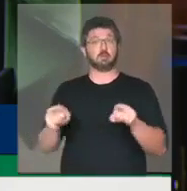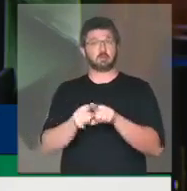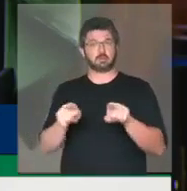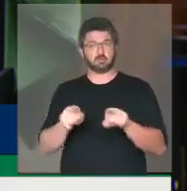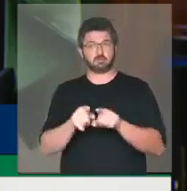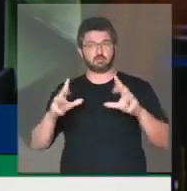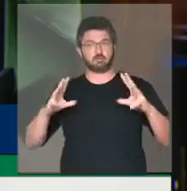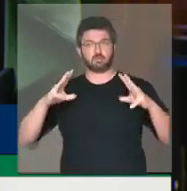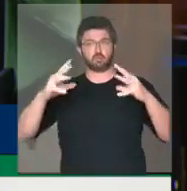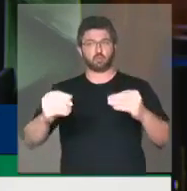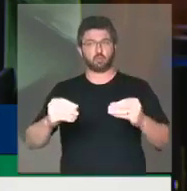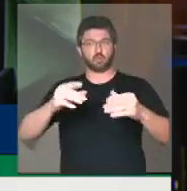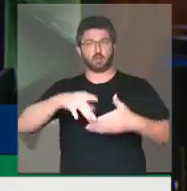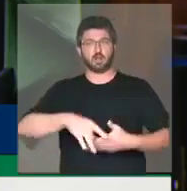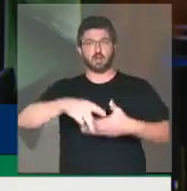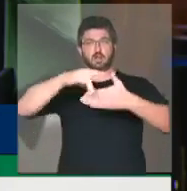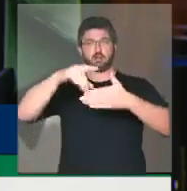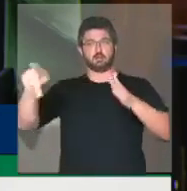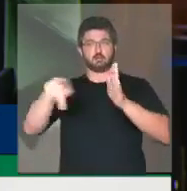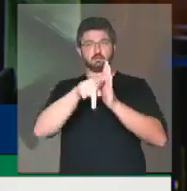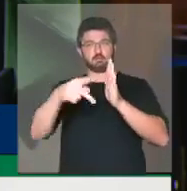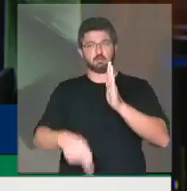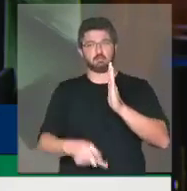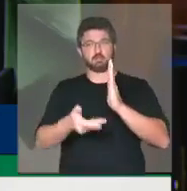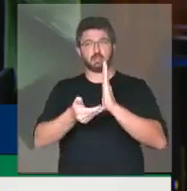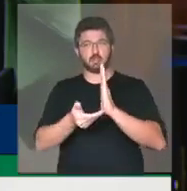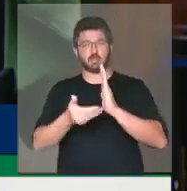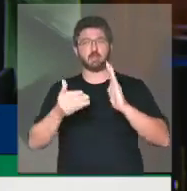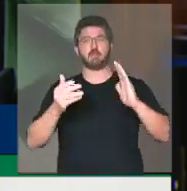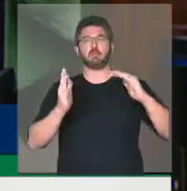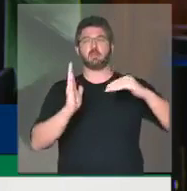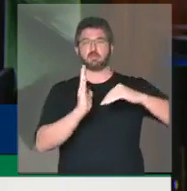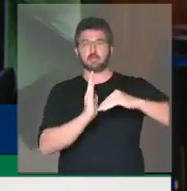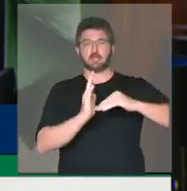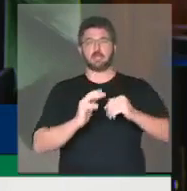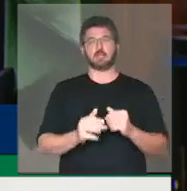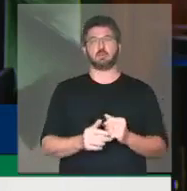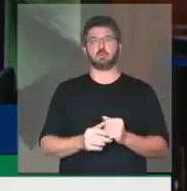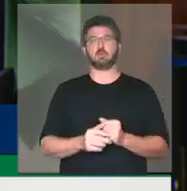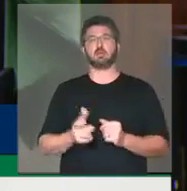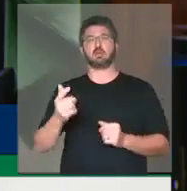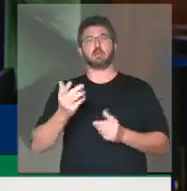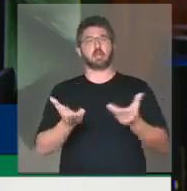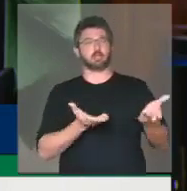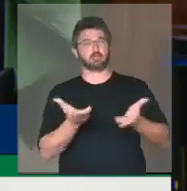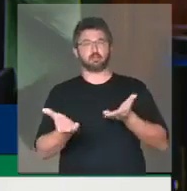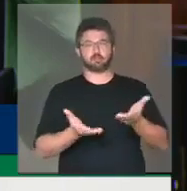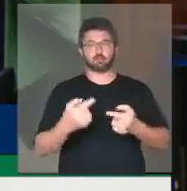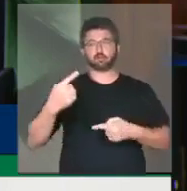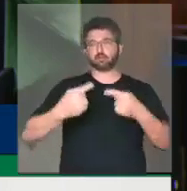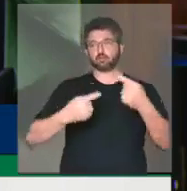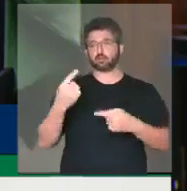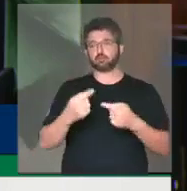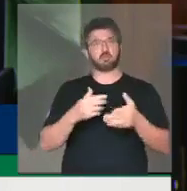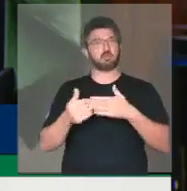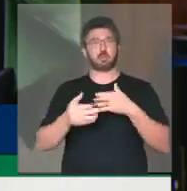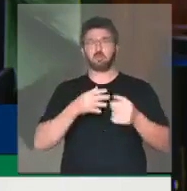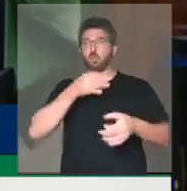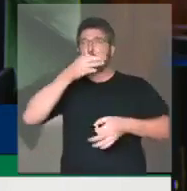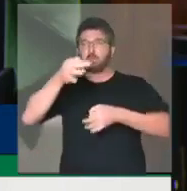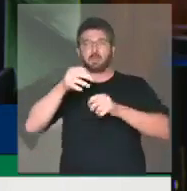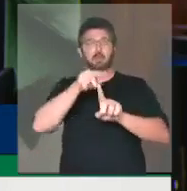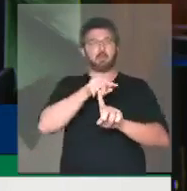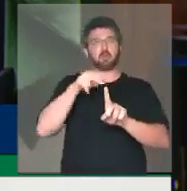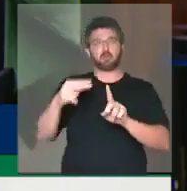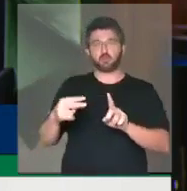a todos os líderes da Casa e do Congresso Nacional, a quem sempre tratamos a despeito das